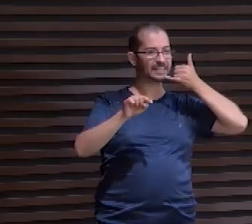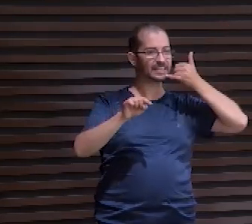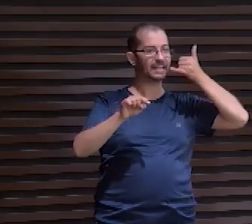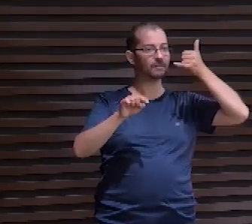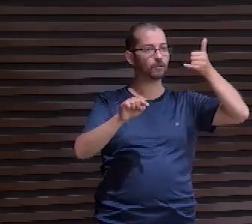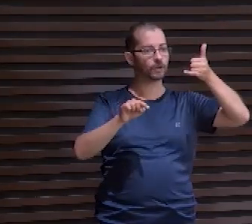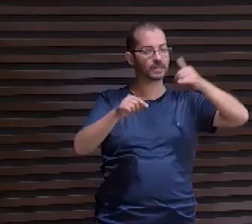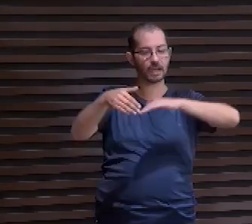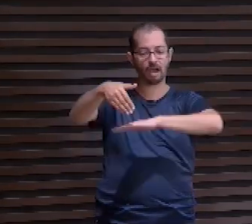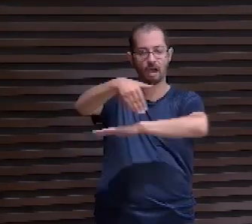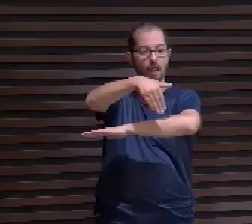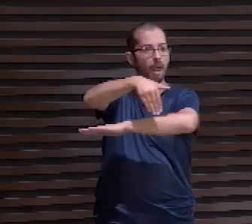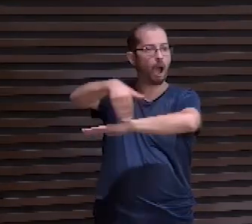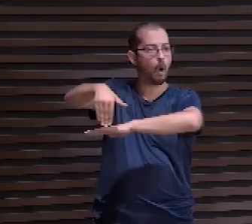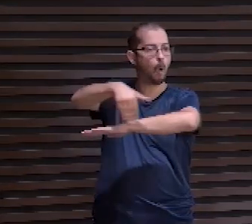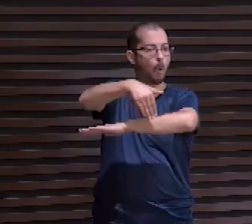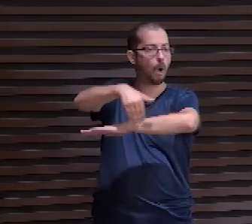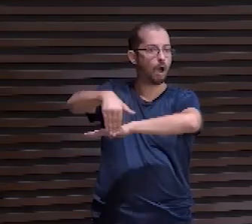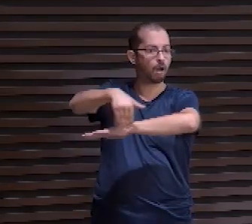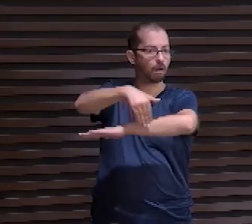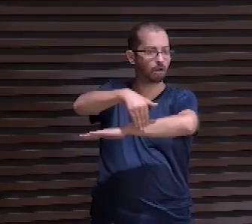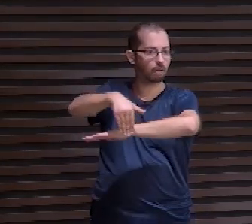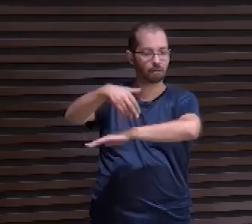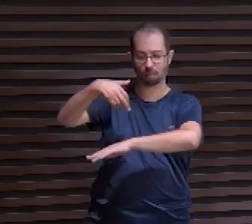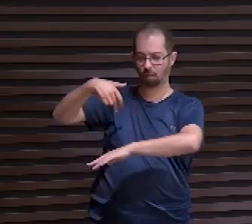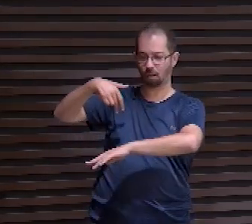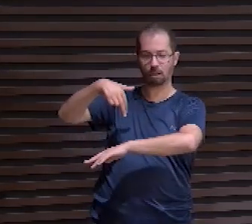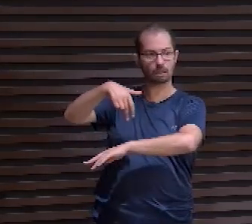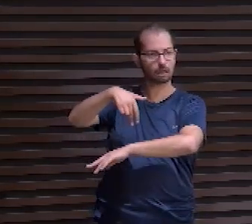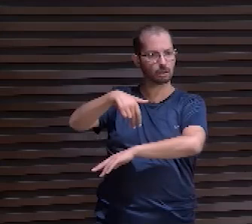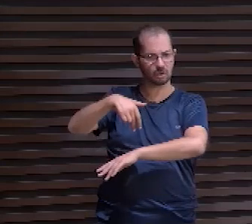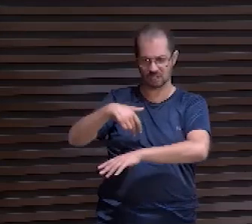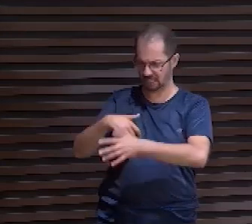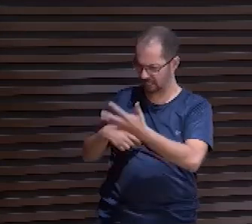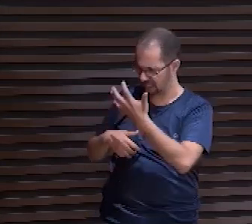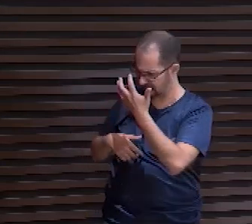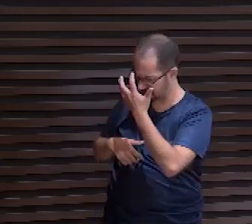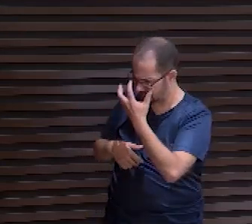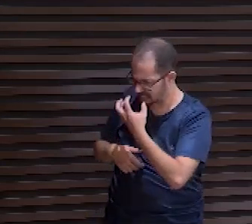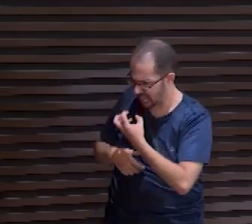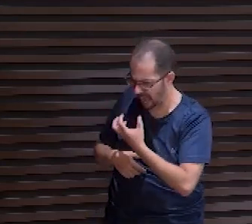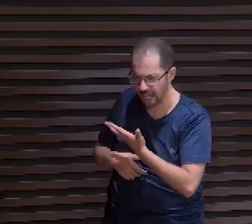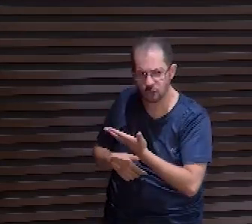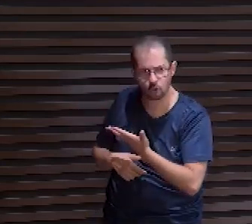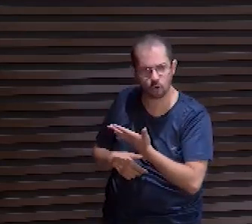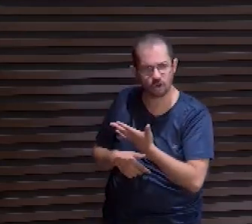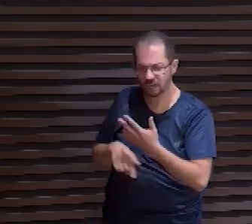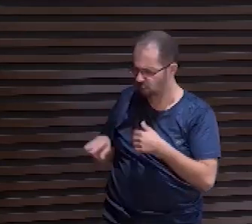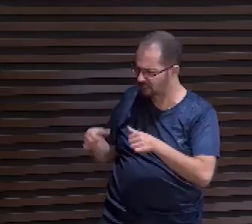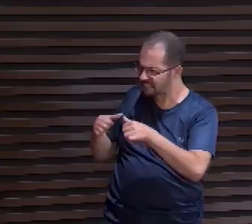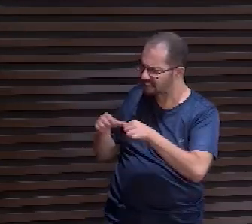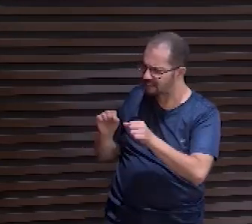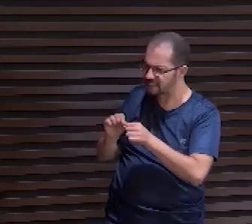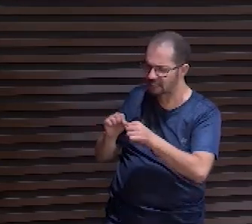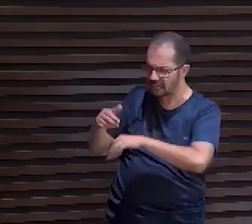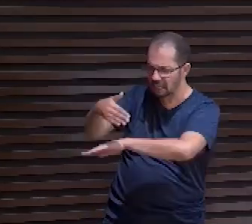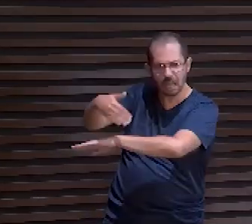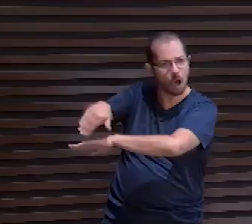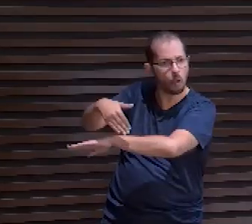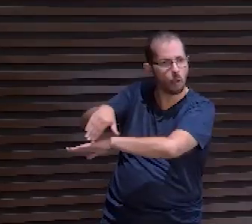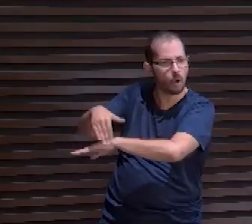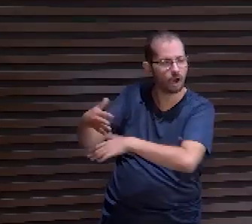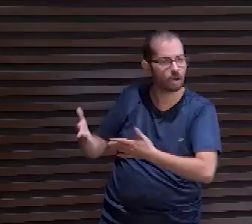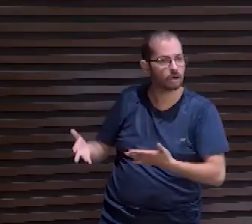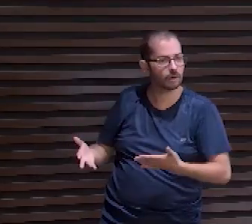Ohio, disse-lhe. É mesmo? Exclamou. E o que você está fazendo aí?